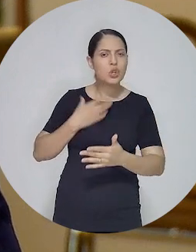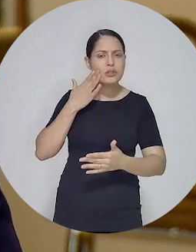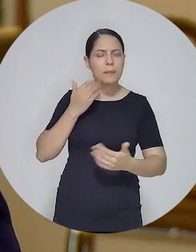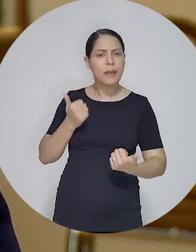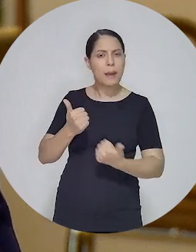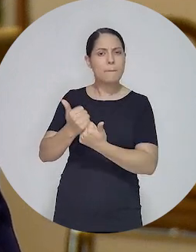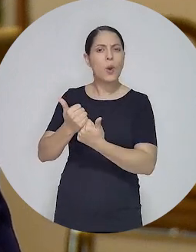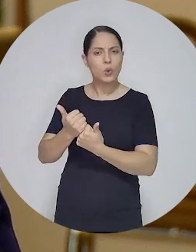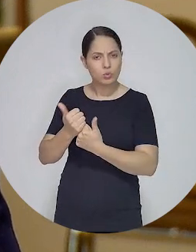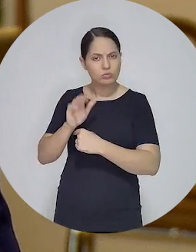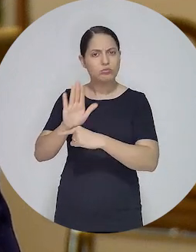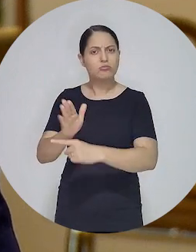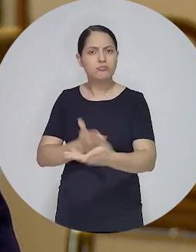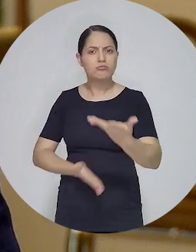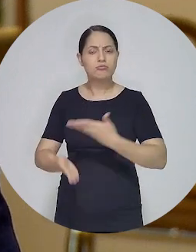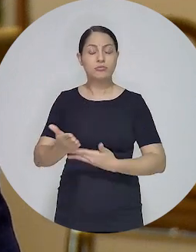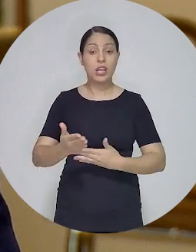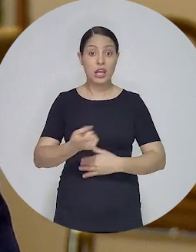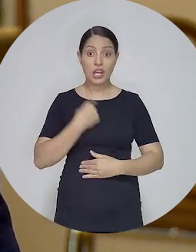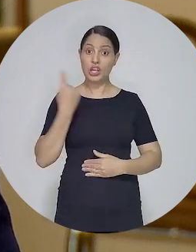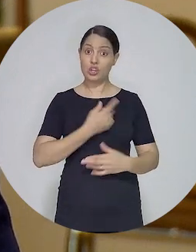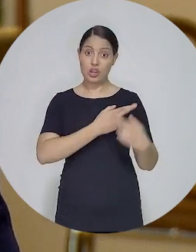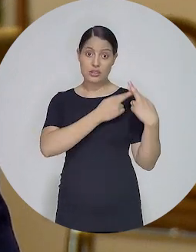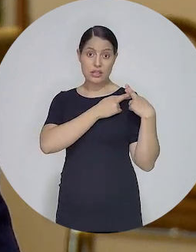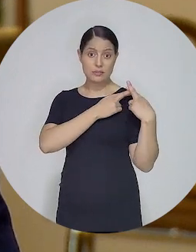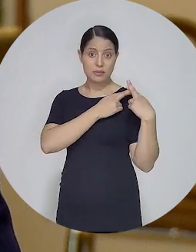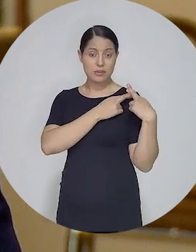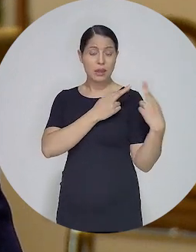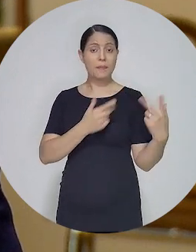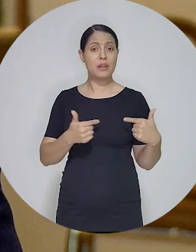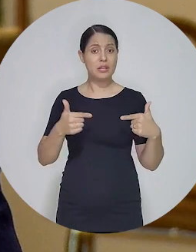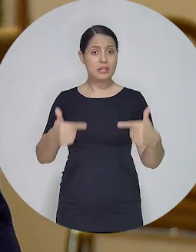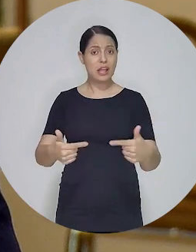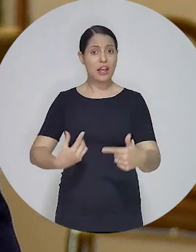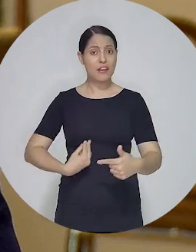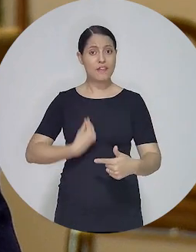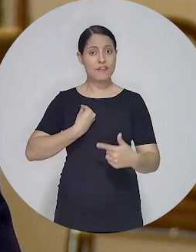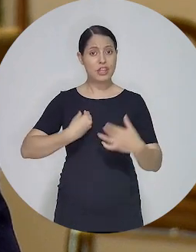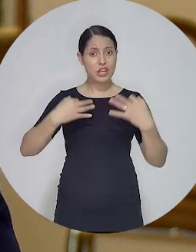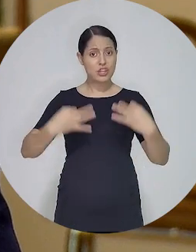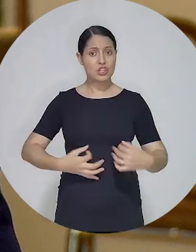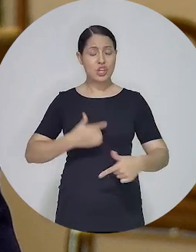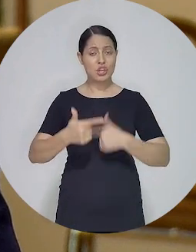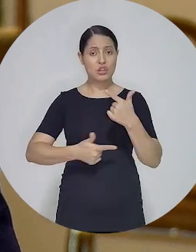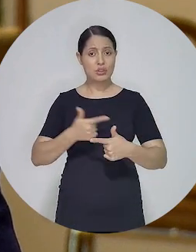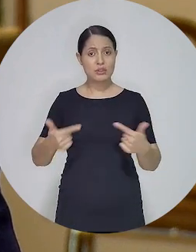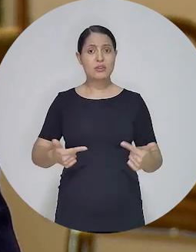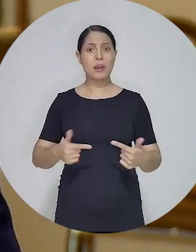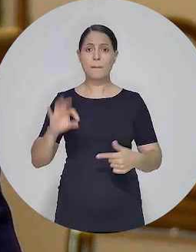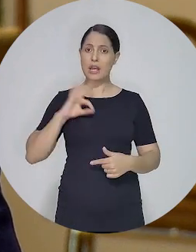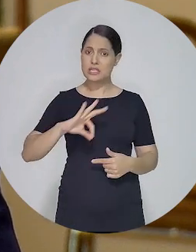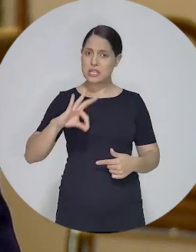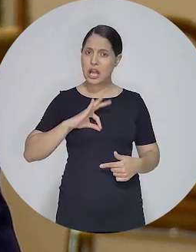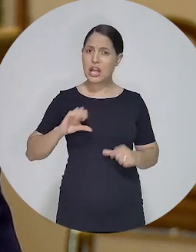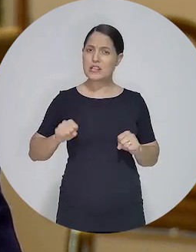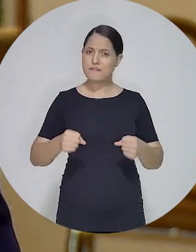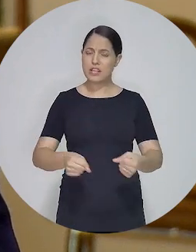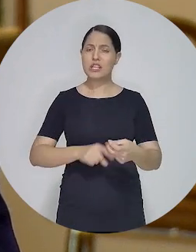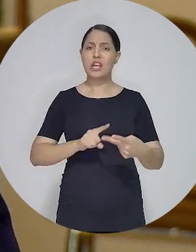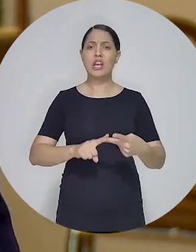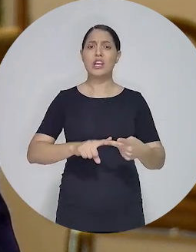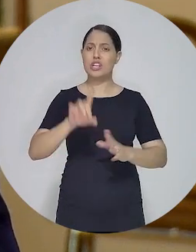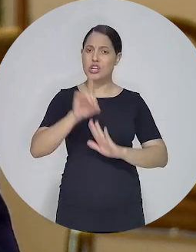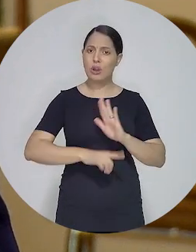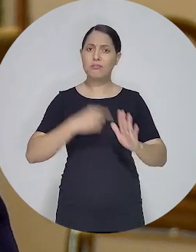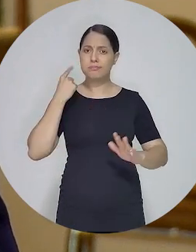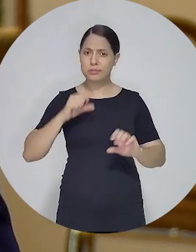nossa fazer todo esse resgate, é responsabilidade nossa dar condições dignas também de trabalho, defender honorários,